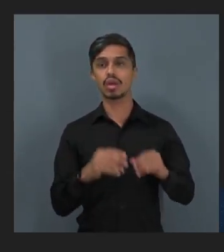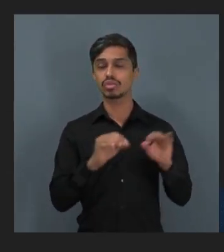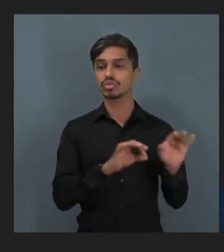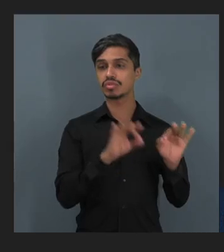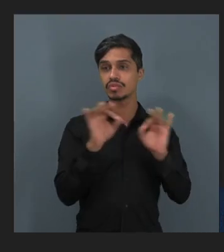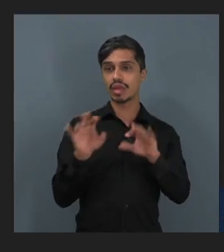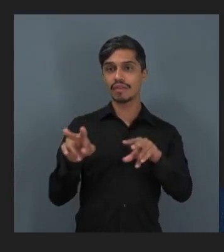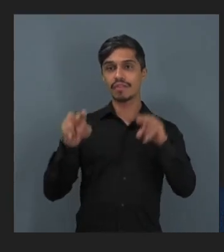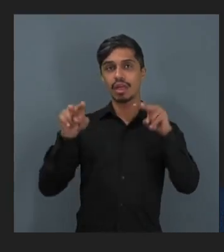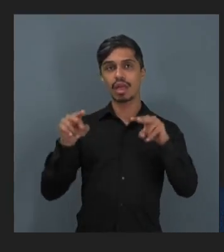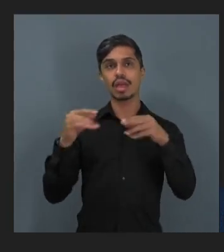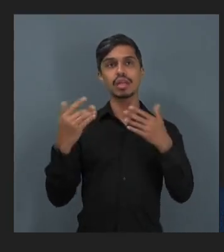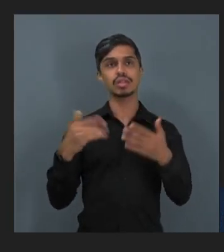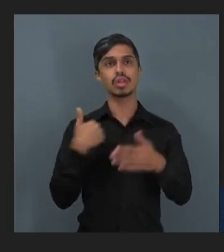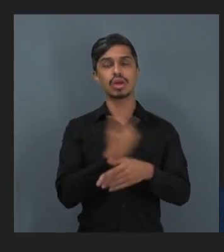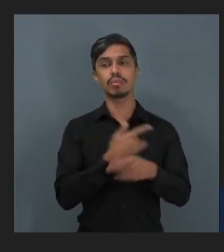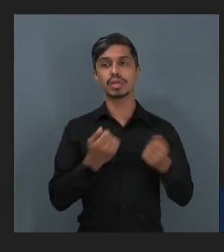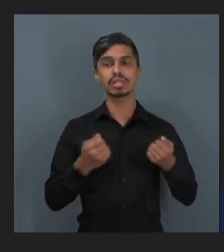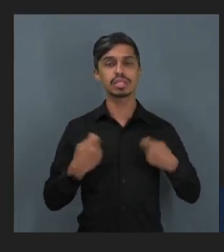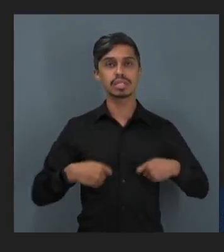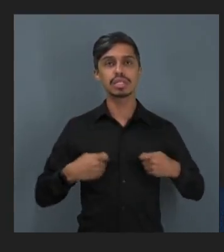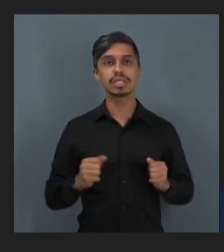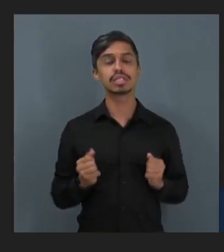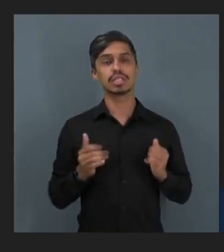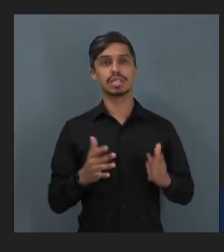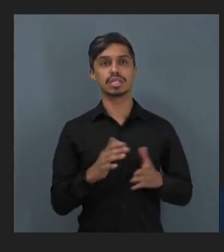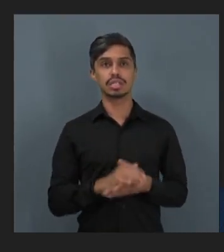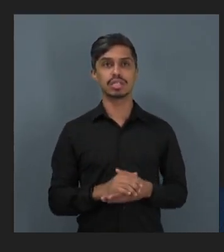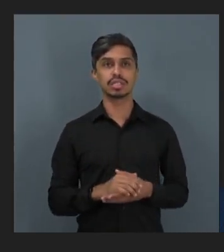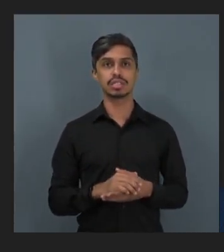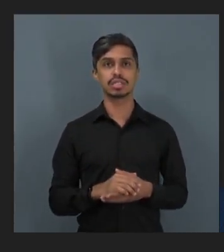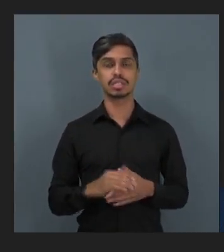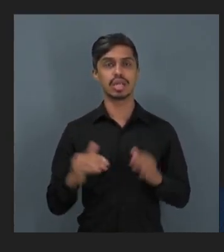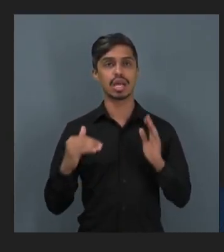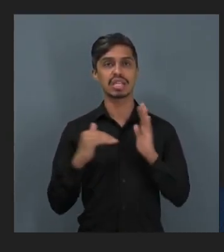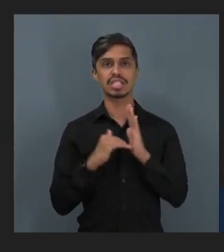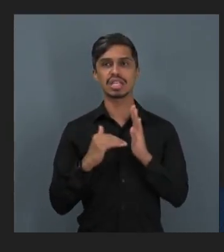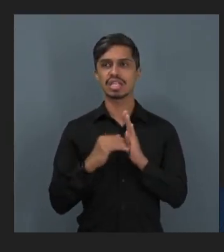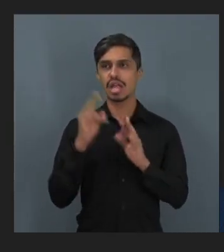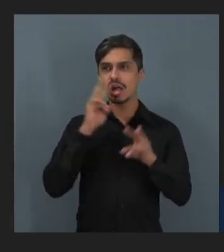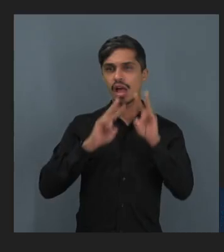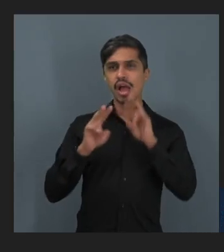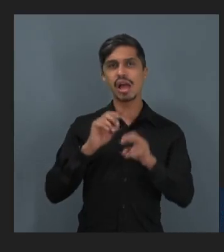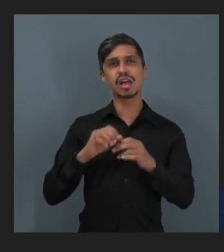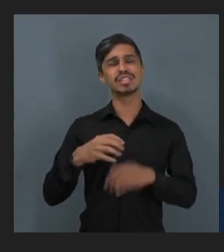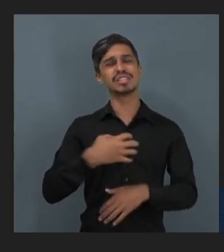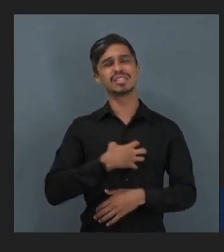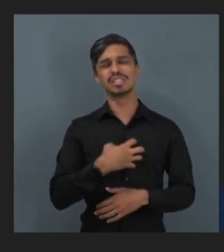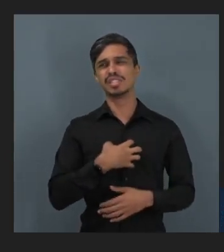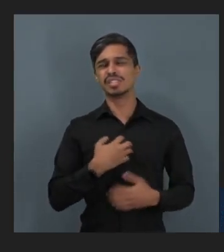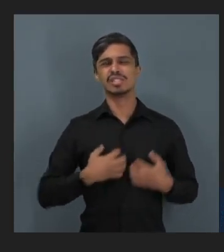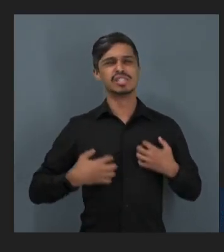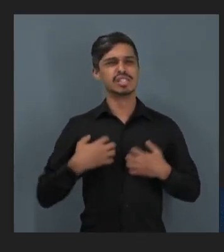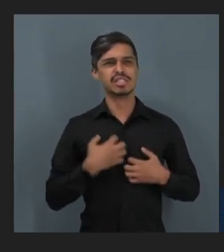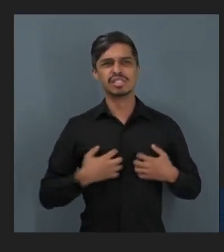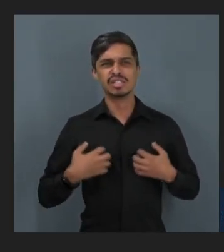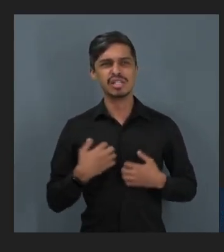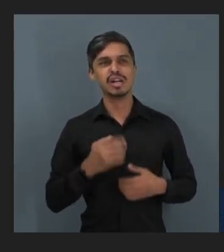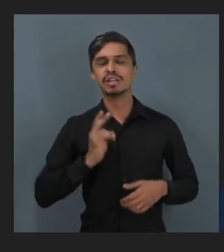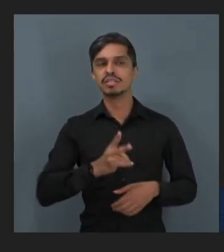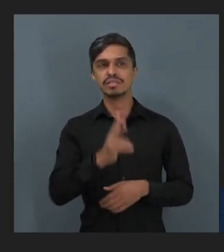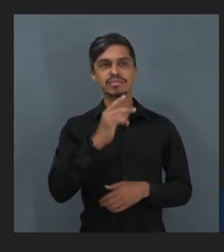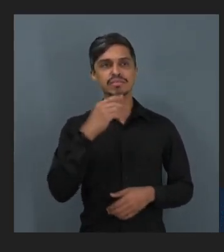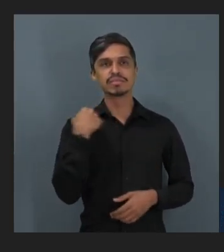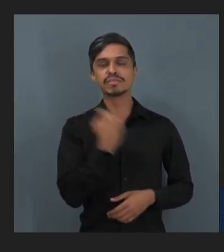isso, a gente precisa agir. Não tem mais clima no Senado para nada, eu venho dizendo isso. Eu venho dizendo.